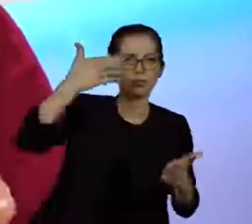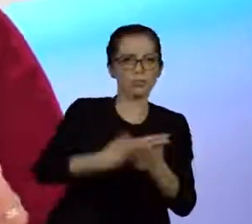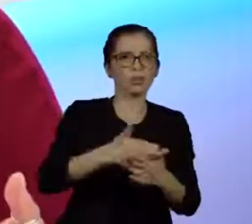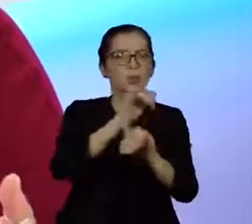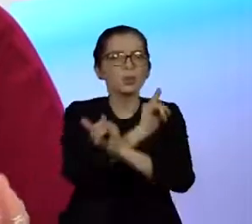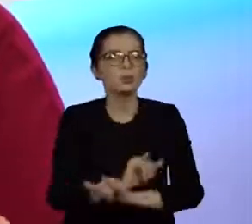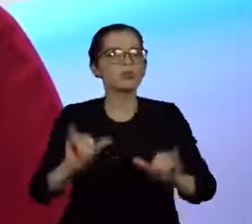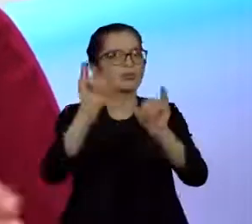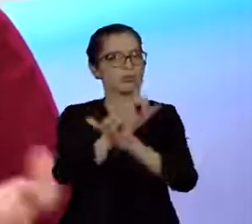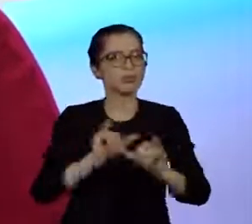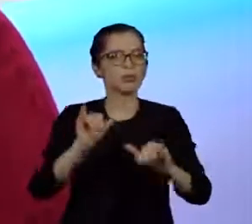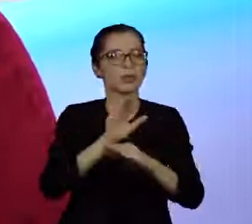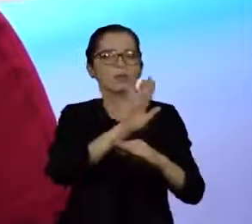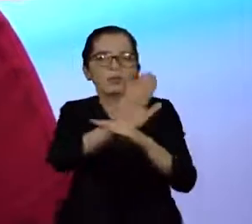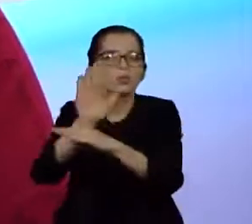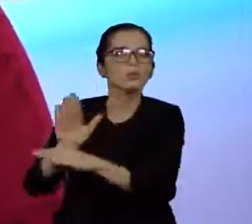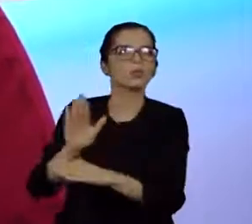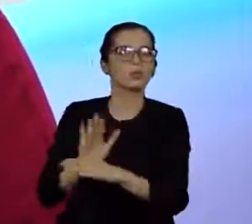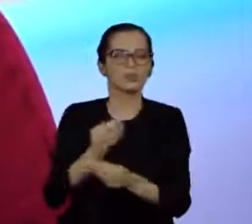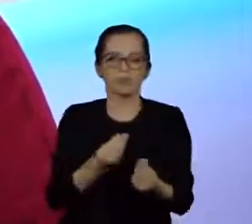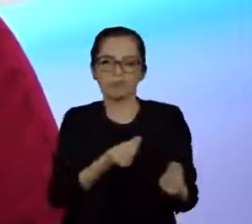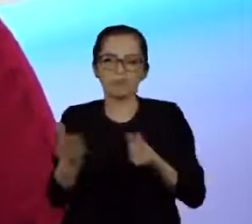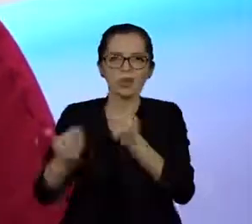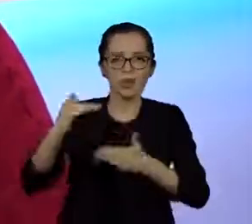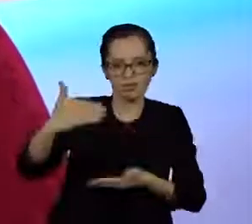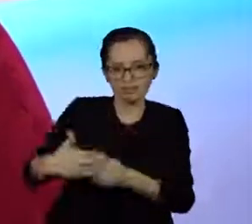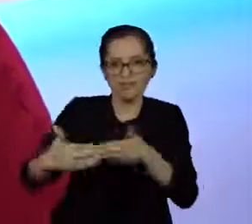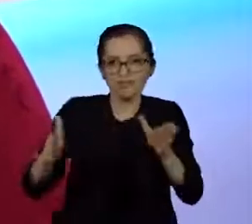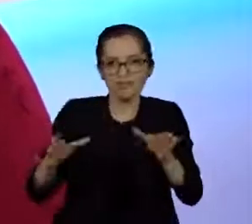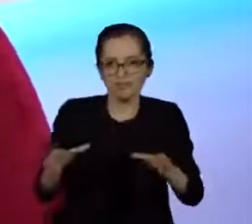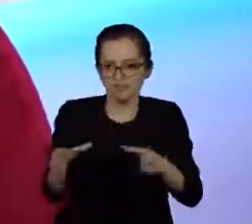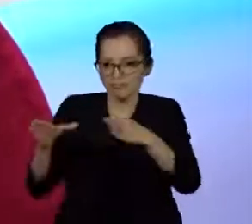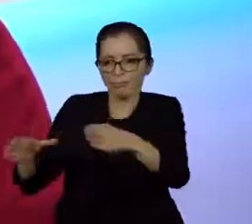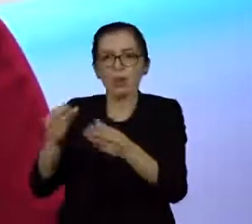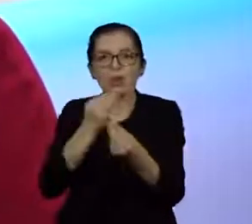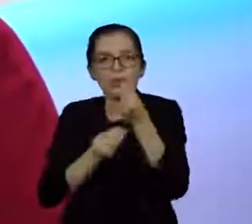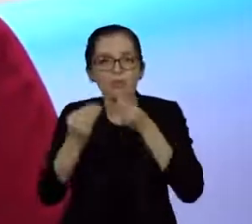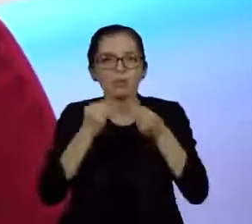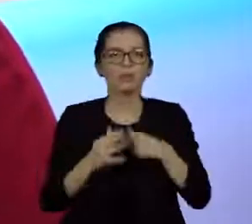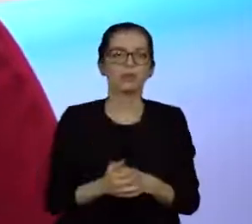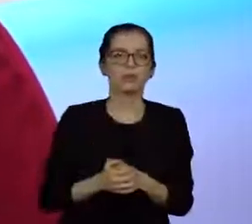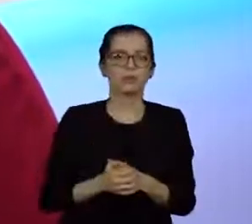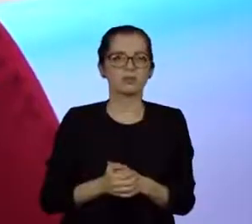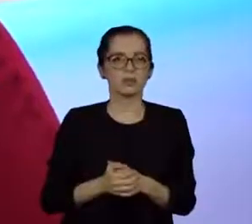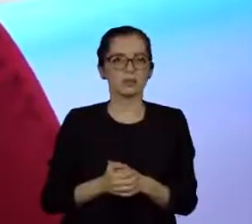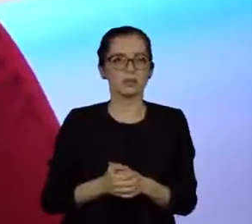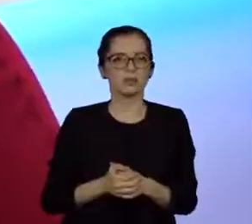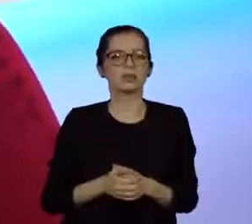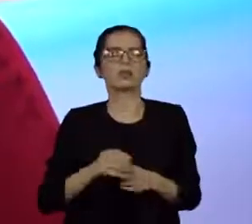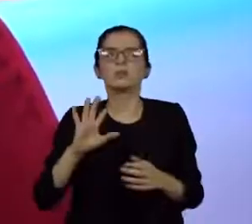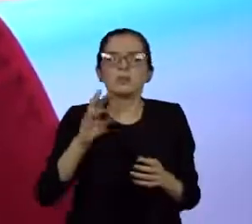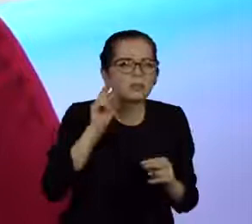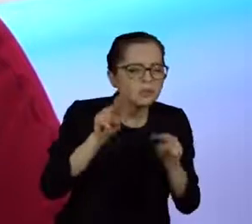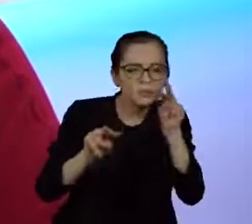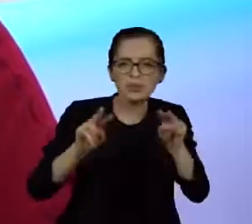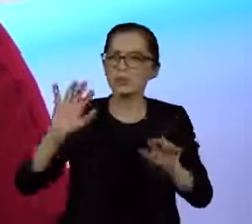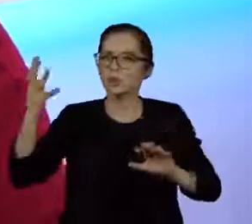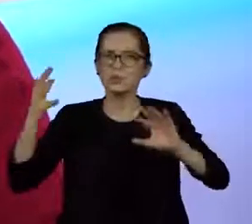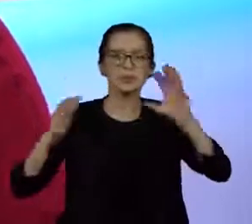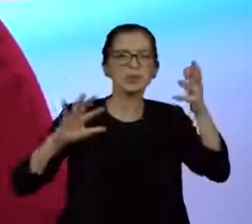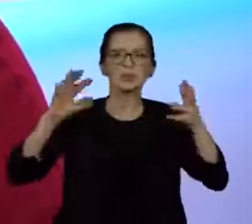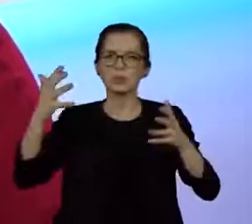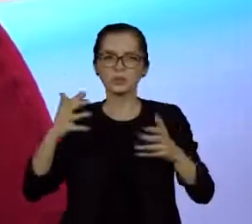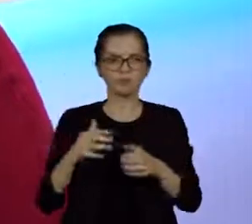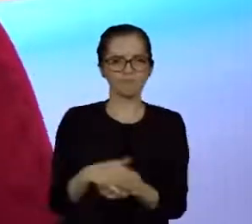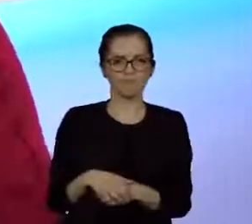são vários os fatores que nos trouxeram de volta até aqui, mas quero te perguntar, dá para medir o tamanho do retrocesso e como é